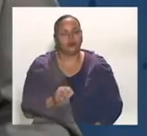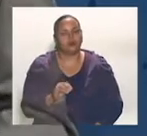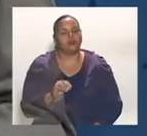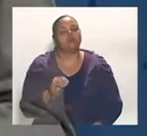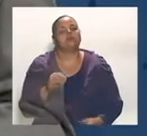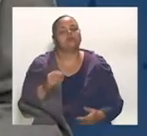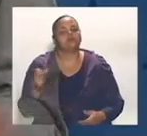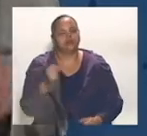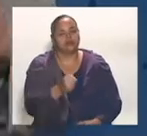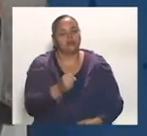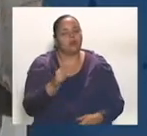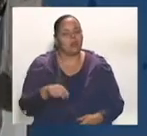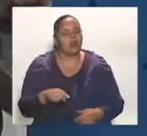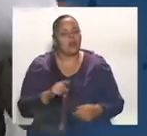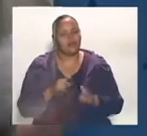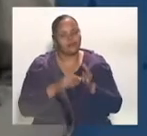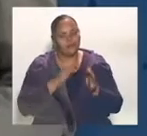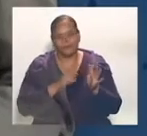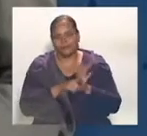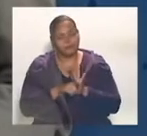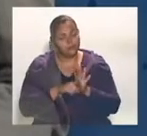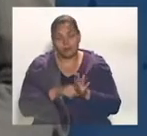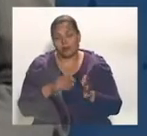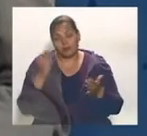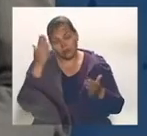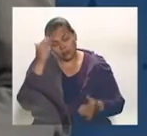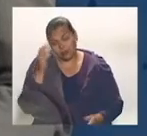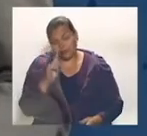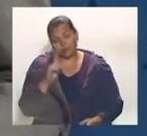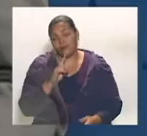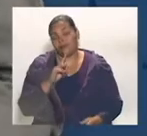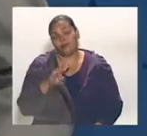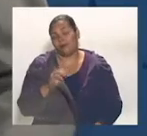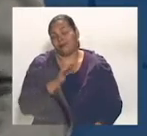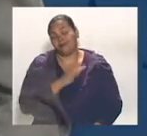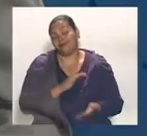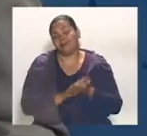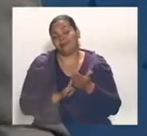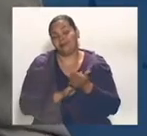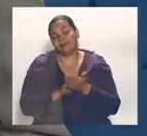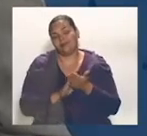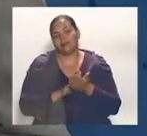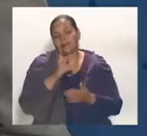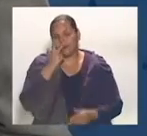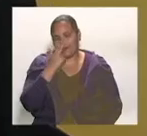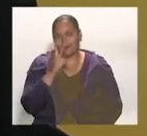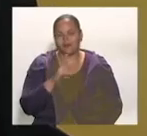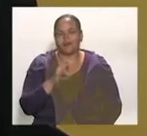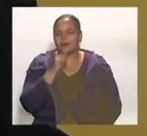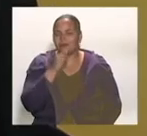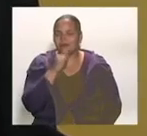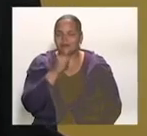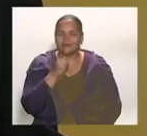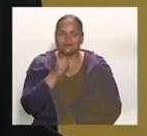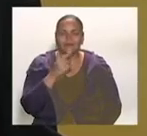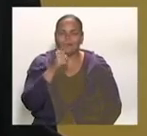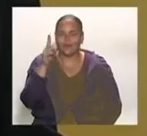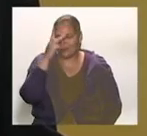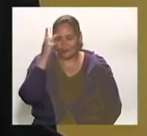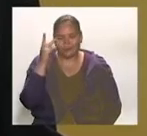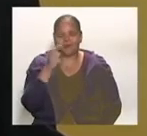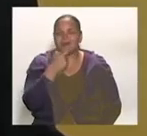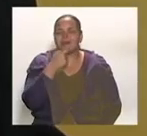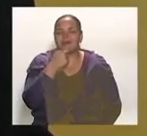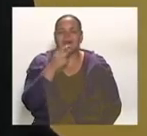Parece que o negócio foi feito assim, vamos colocar algo para fiscalizar, mas na hora H não vai fiscalizar nada. Aquela história, parece algo para inglês